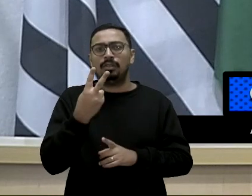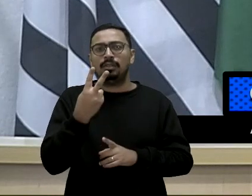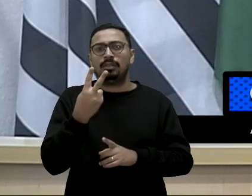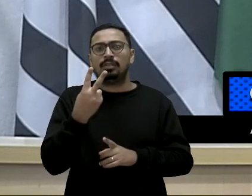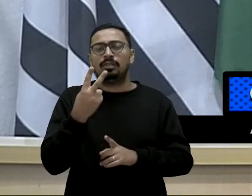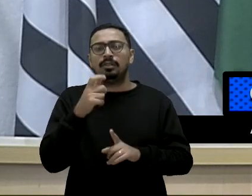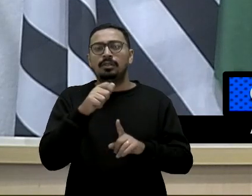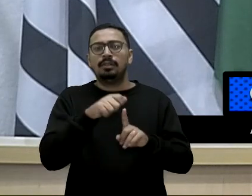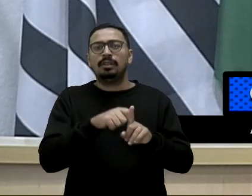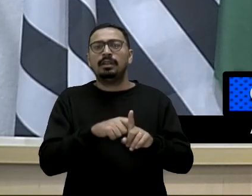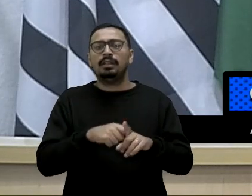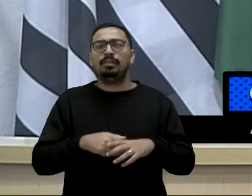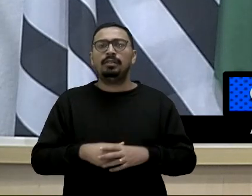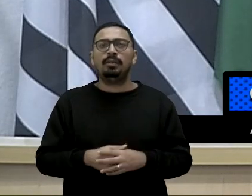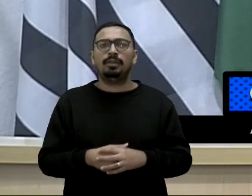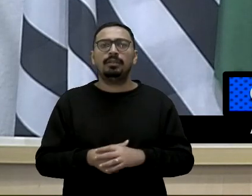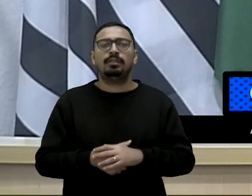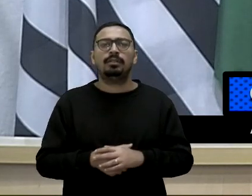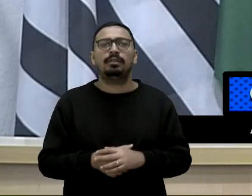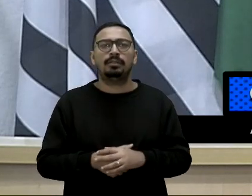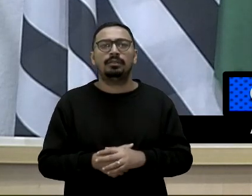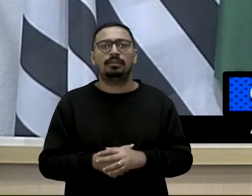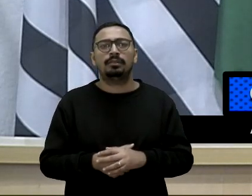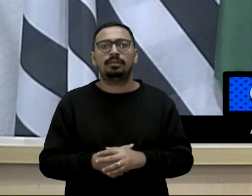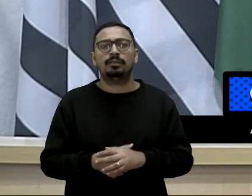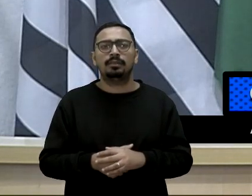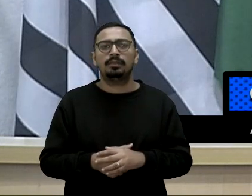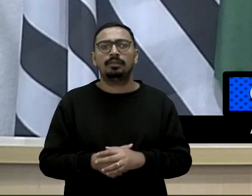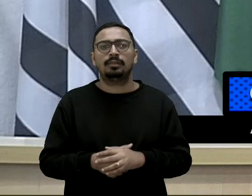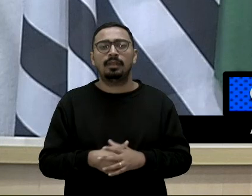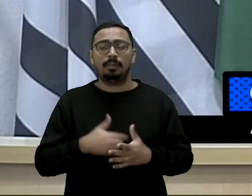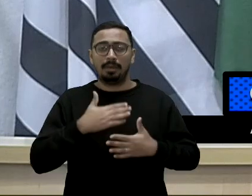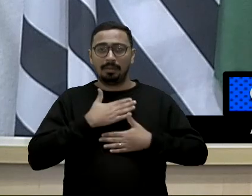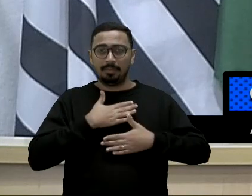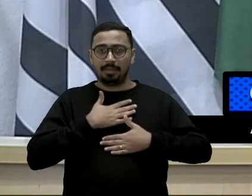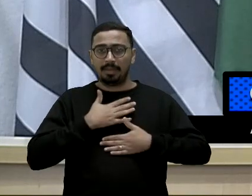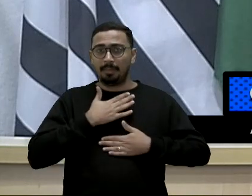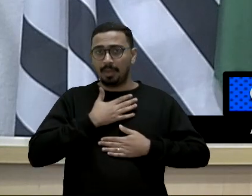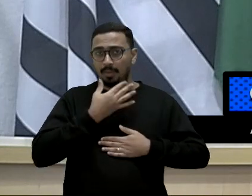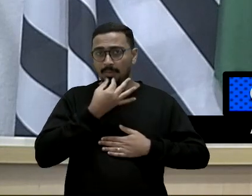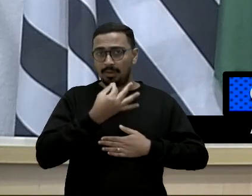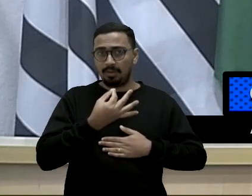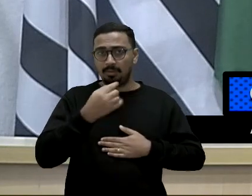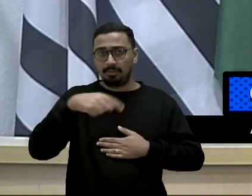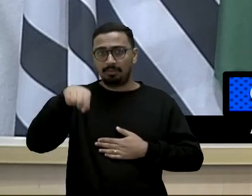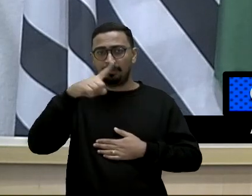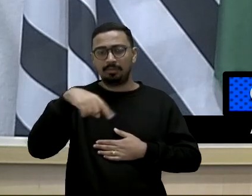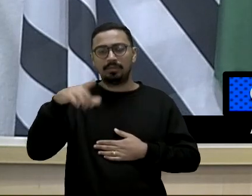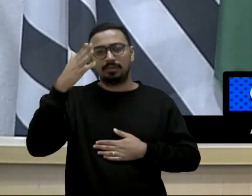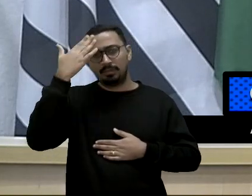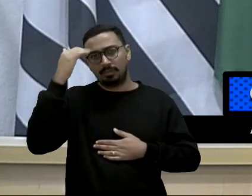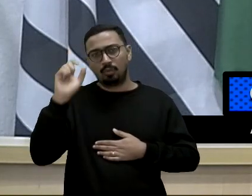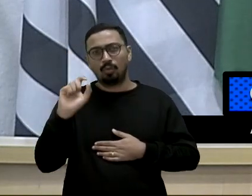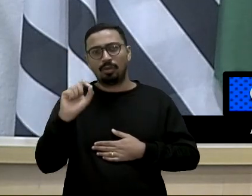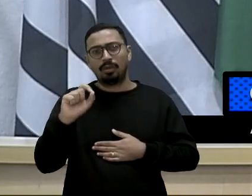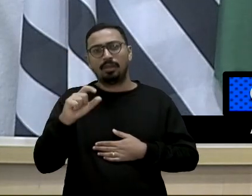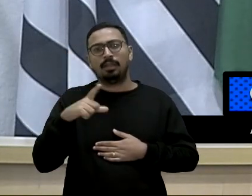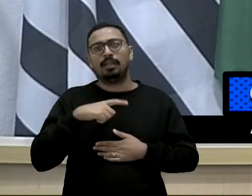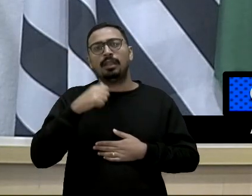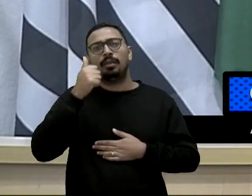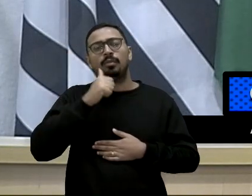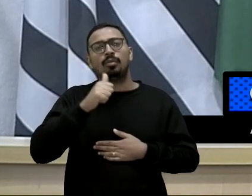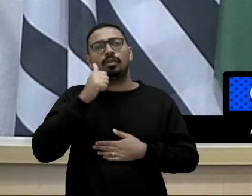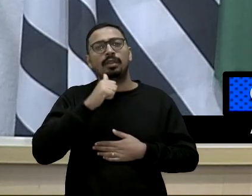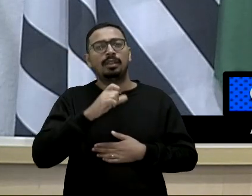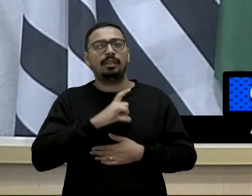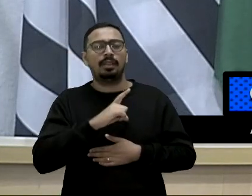uma coisa que, para mim, seria ideal, é a minha opinião. Passar para vocês isso aí, porque tem muita mulher que tem